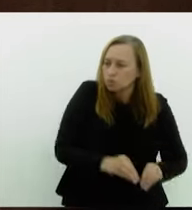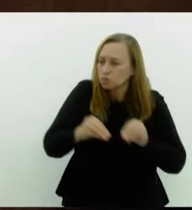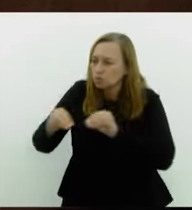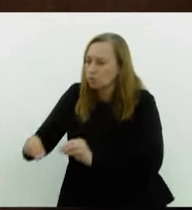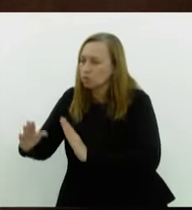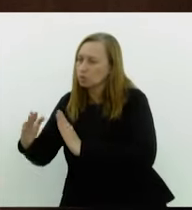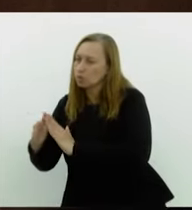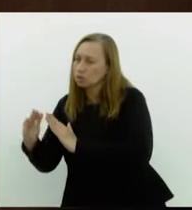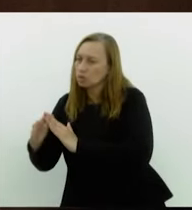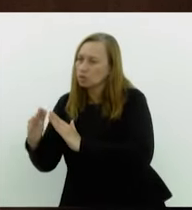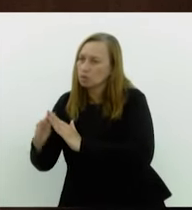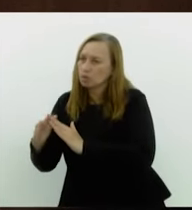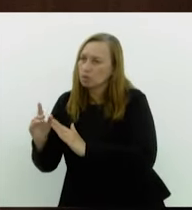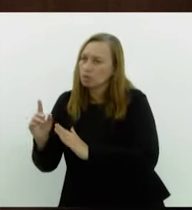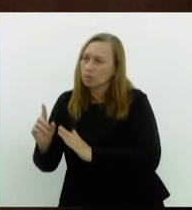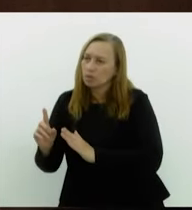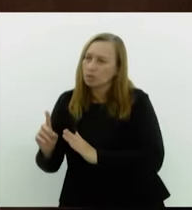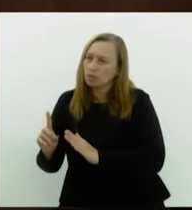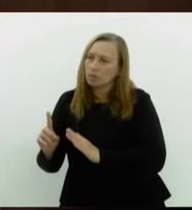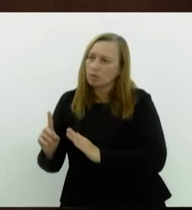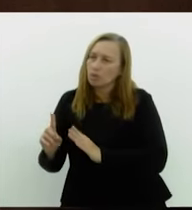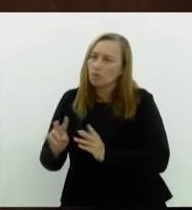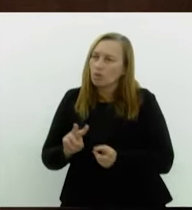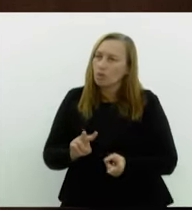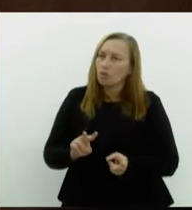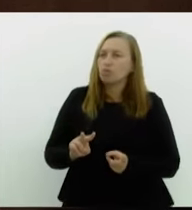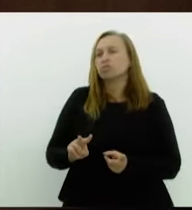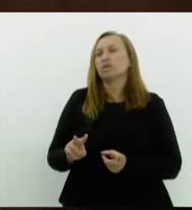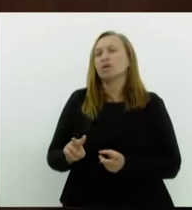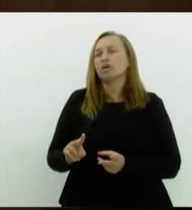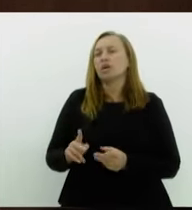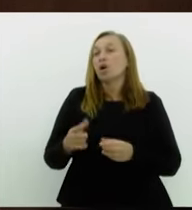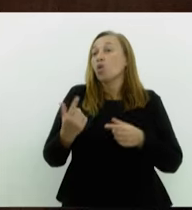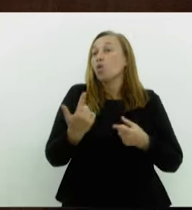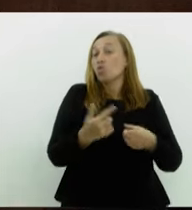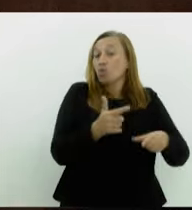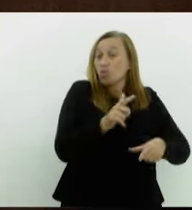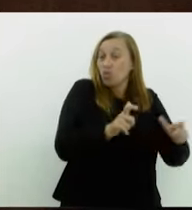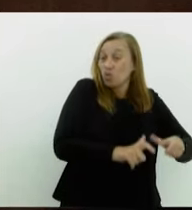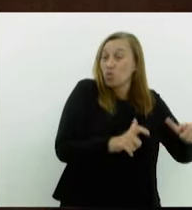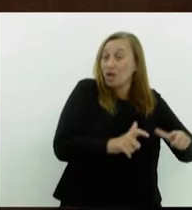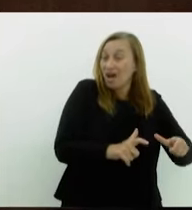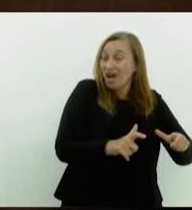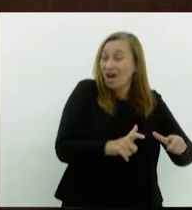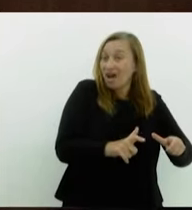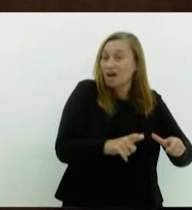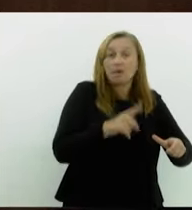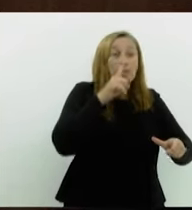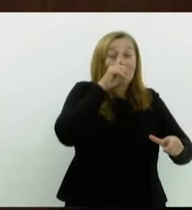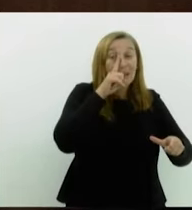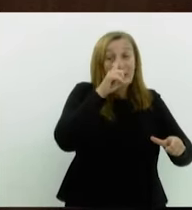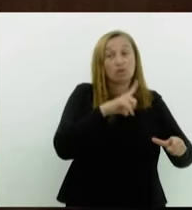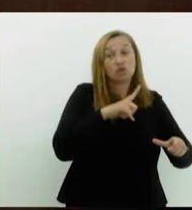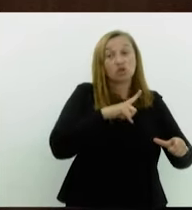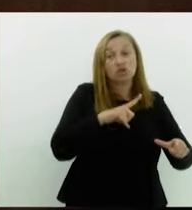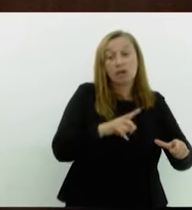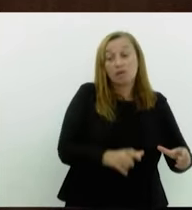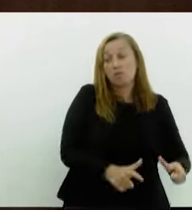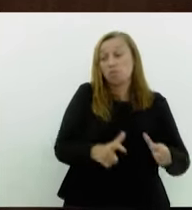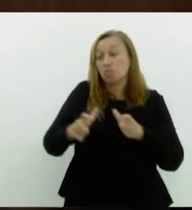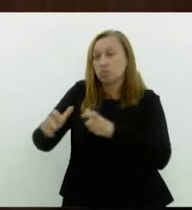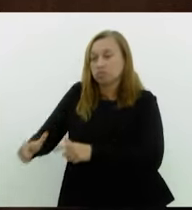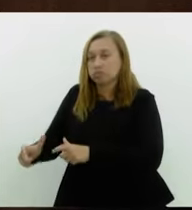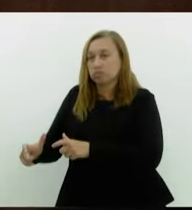vez uma área de alto risco. Essas pessoas iam estar engrossando as vítimas que